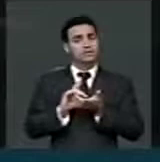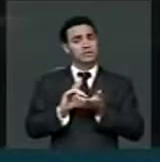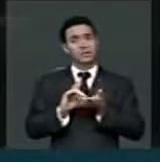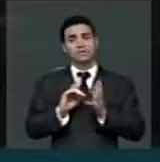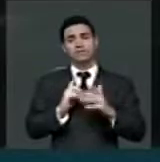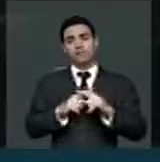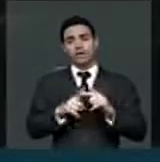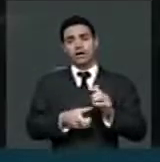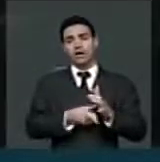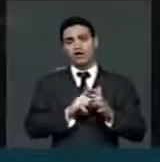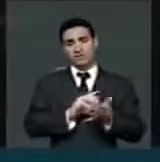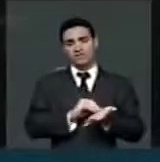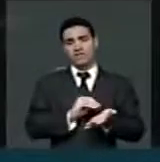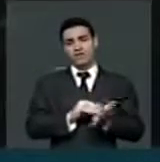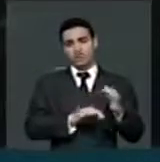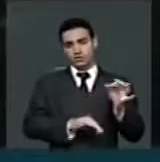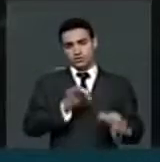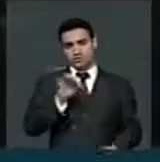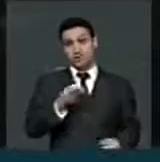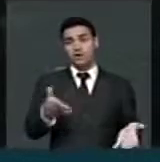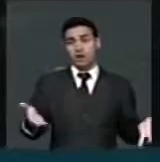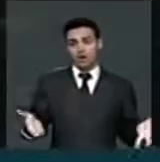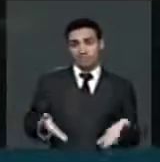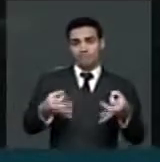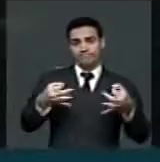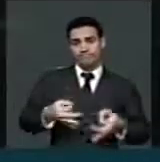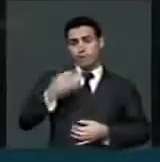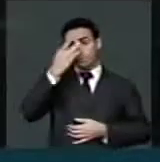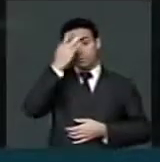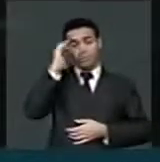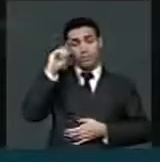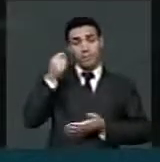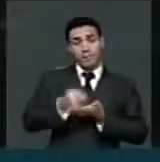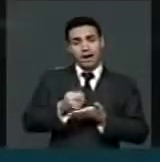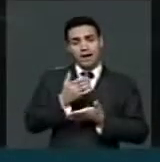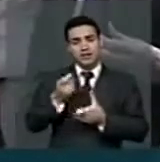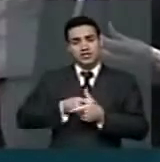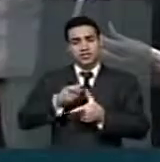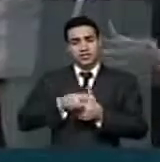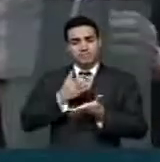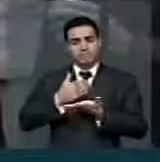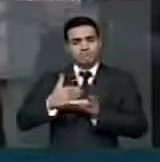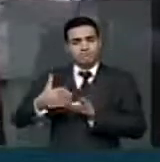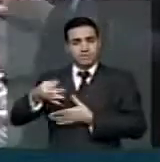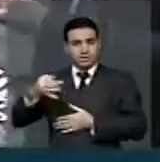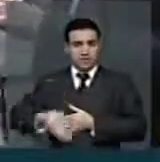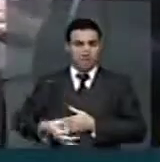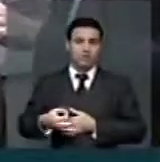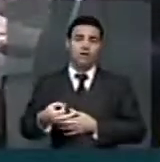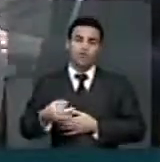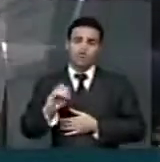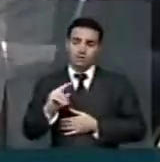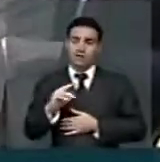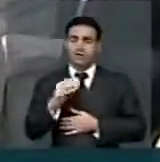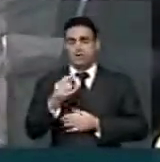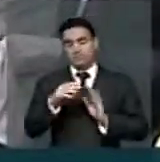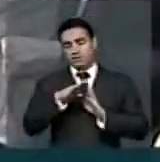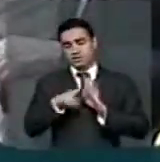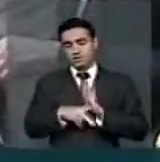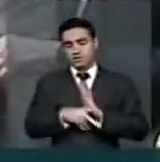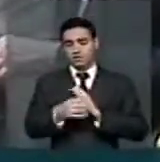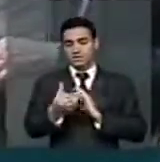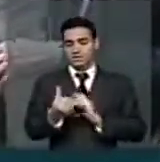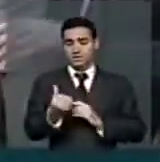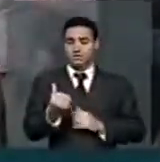justiça com todos os produtores que estão adimplentes do nosso país. Entendemos que a medida provisória 610 traz grandes avanços. Que a